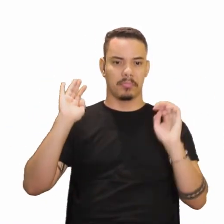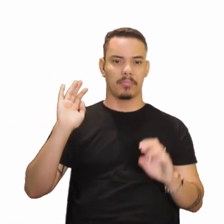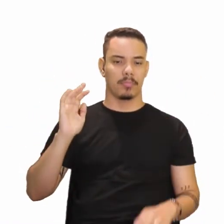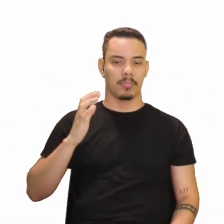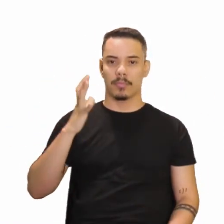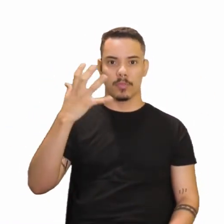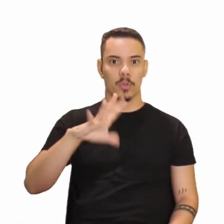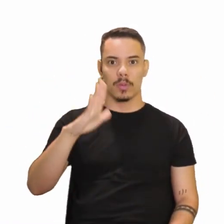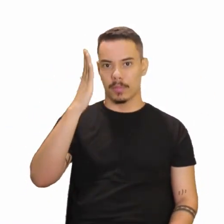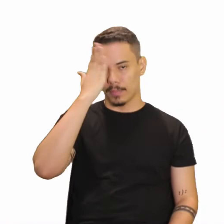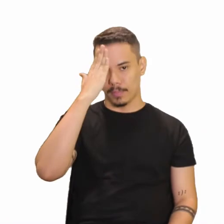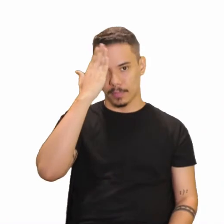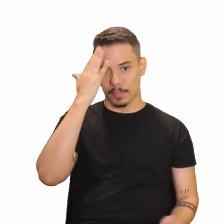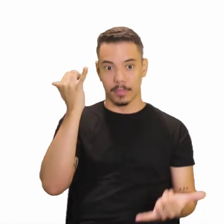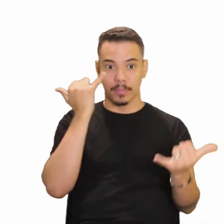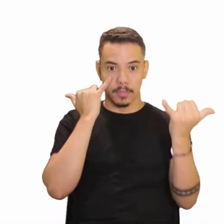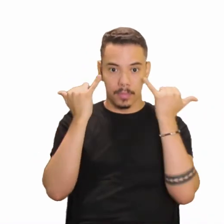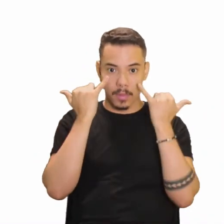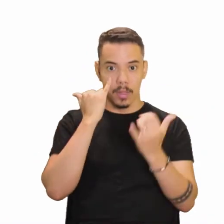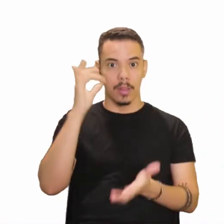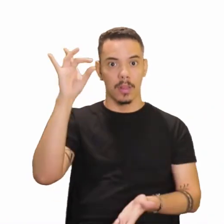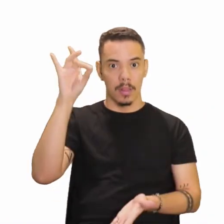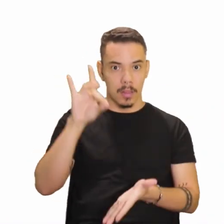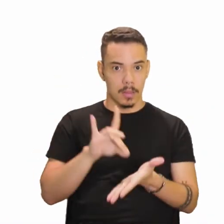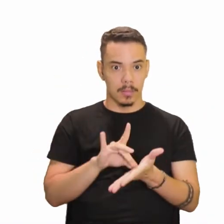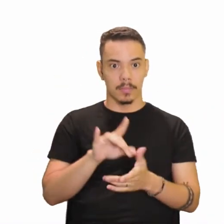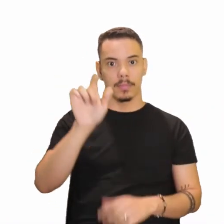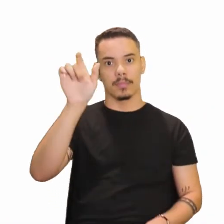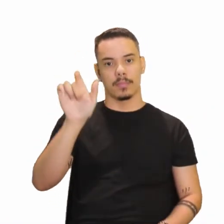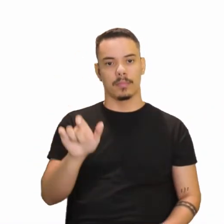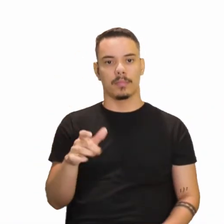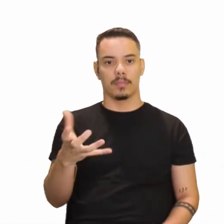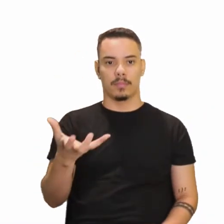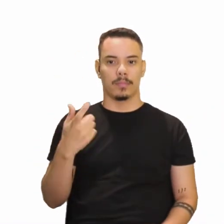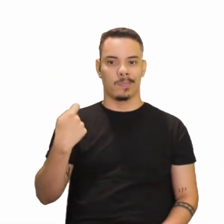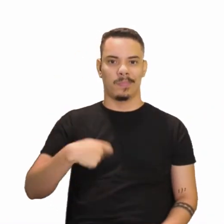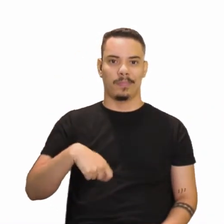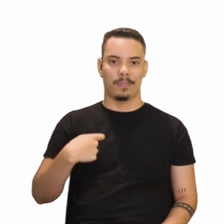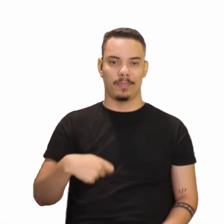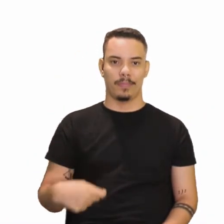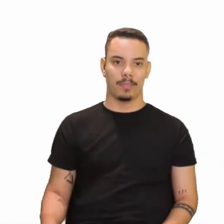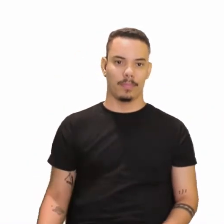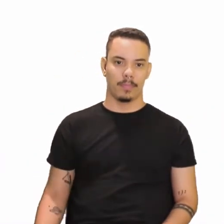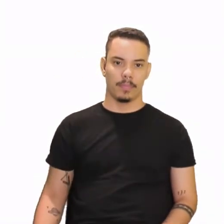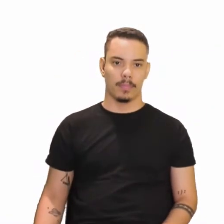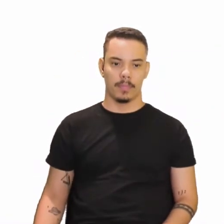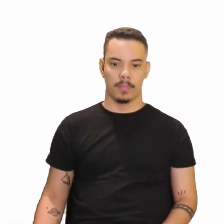procura saber que o que realmente a pessoa está necessitando